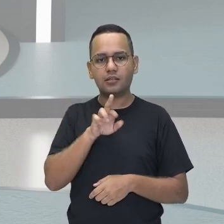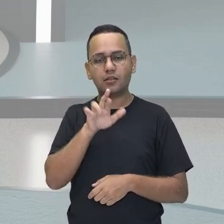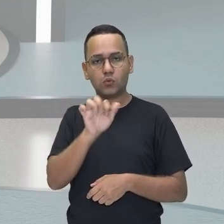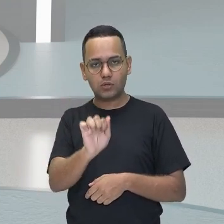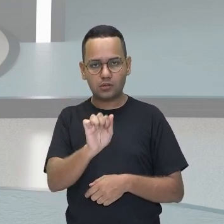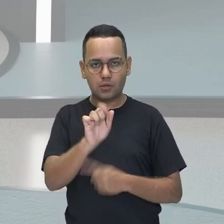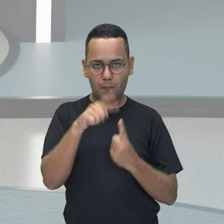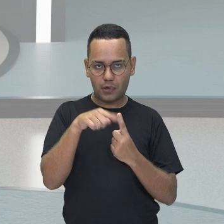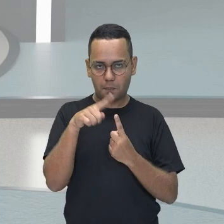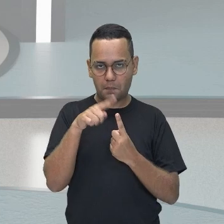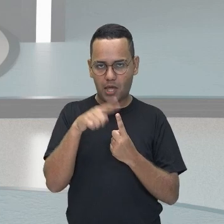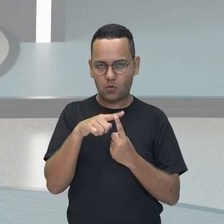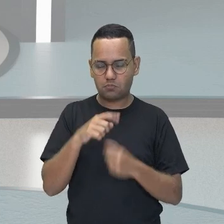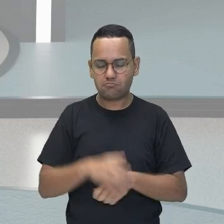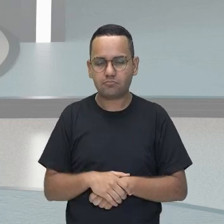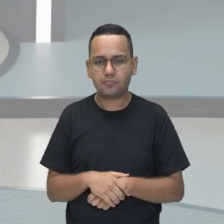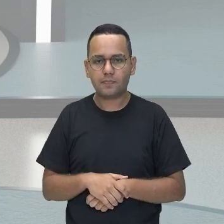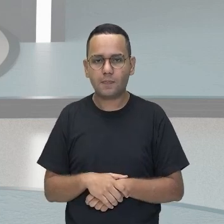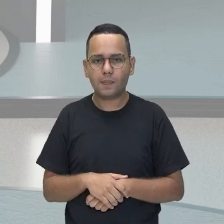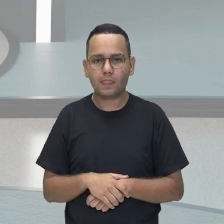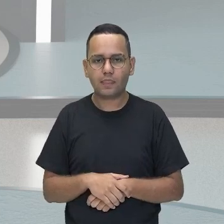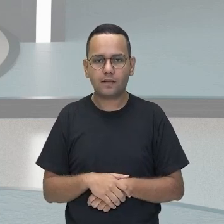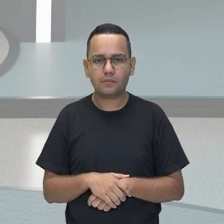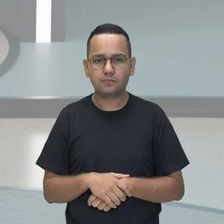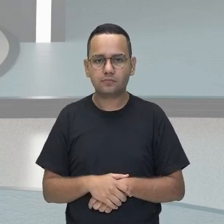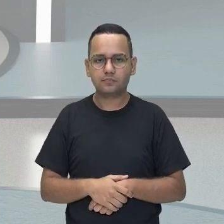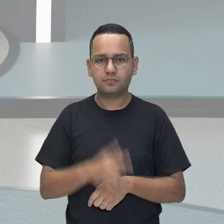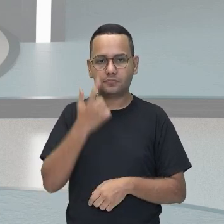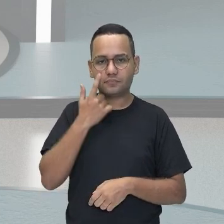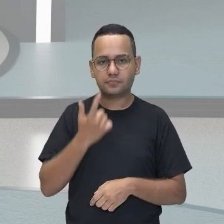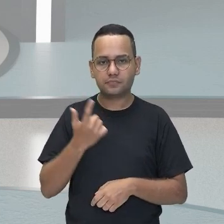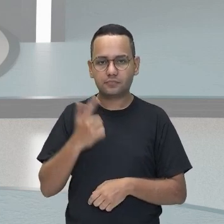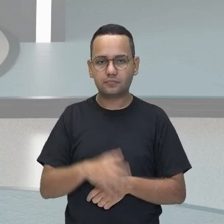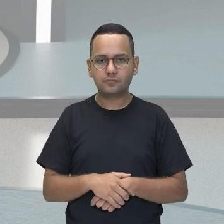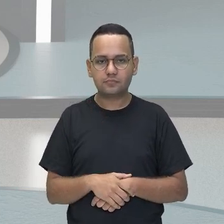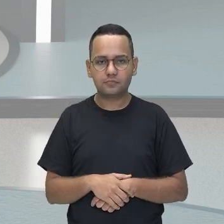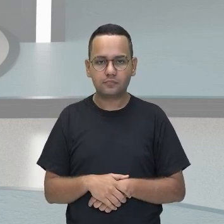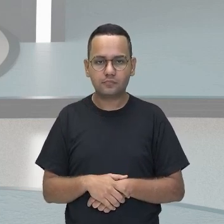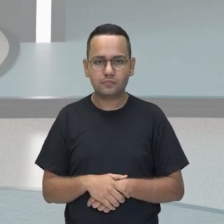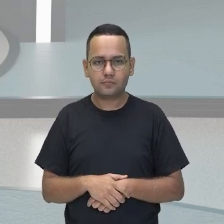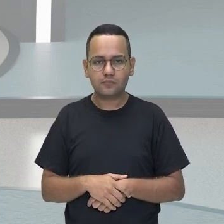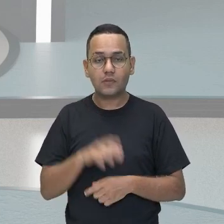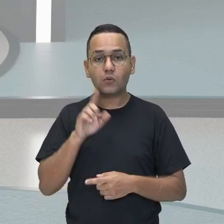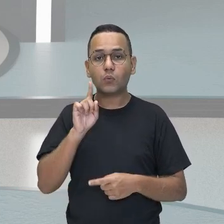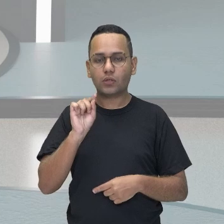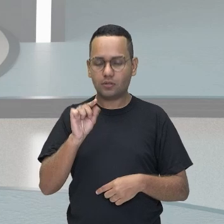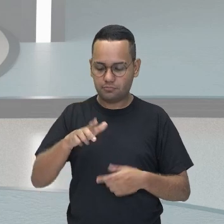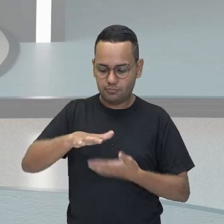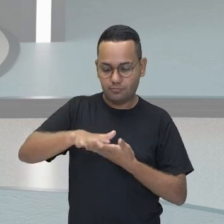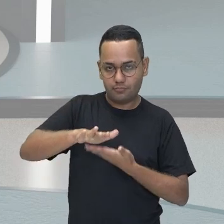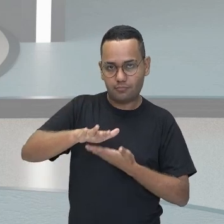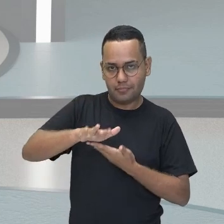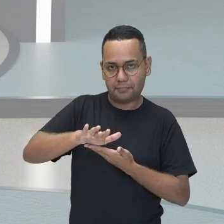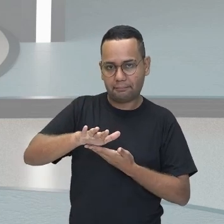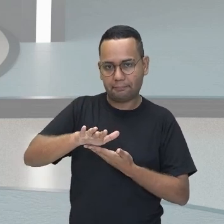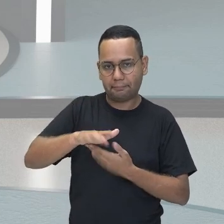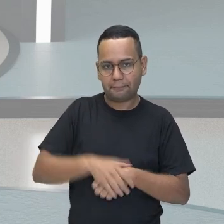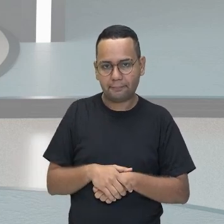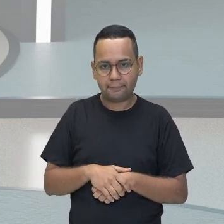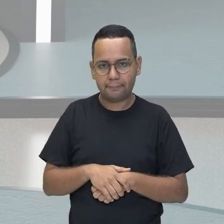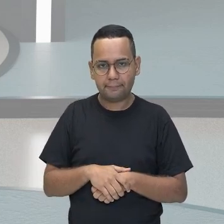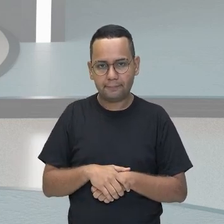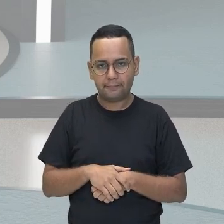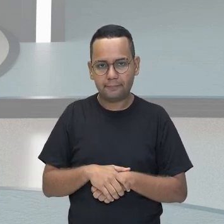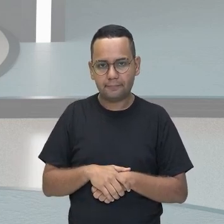que o texto traz para a gente essa definição, né? Ela começa com a parte externa do calcanhar e o pé